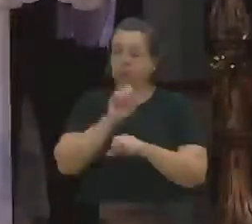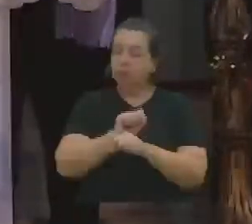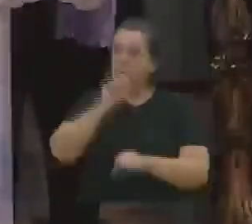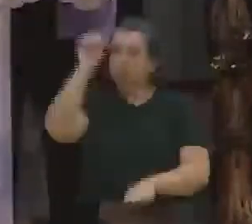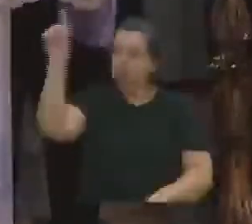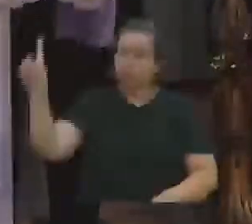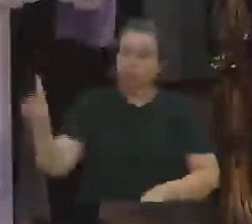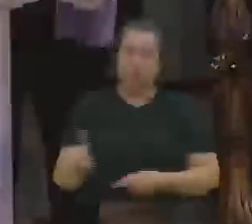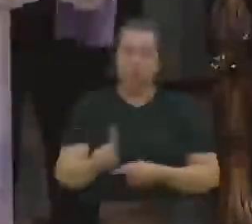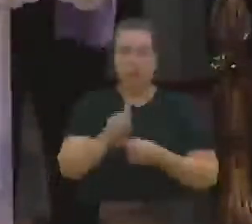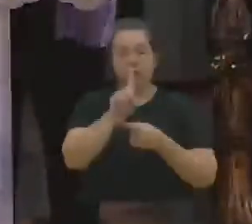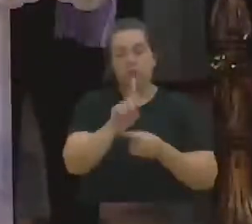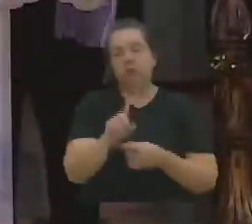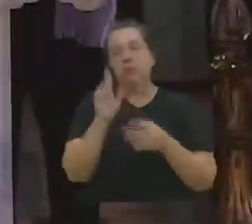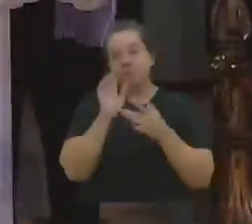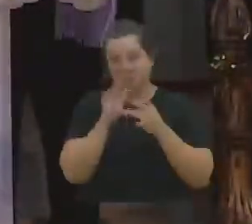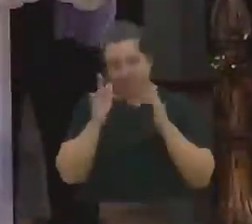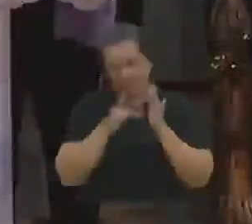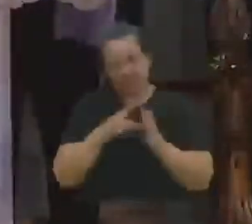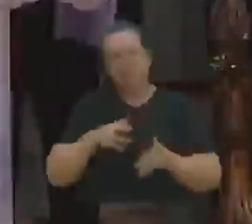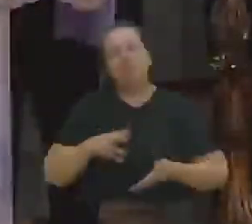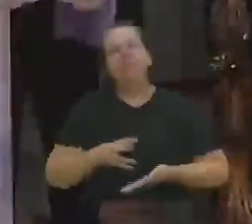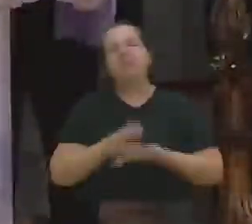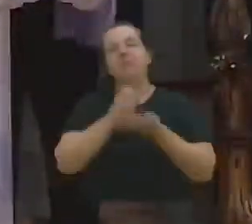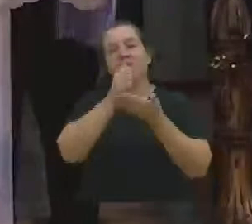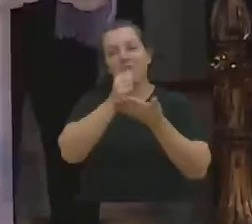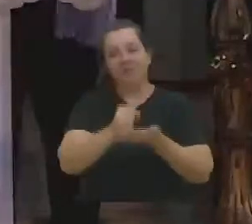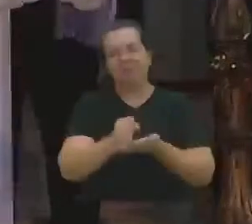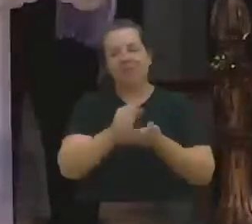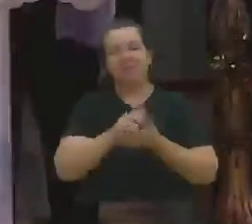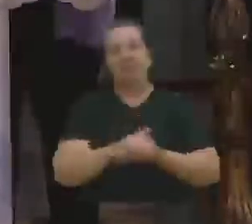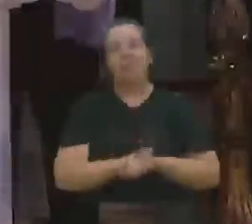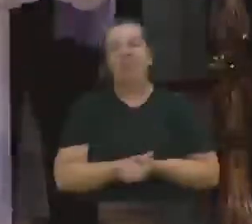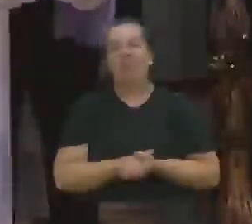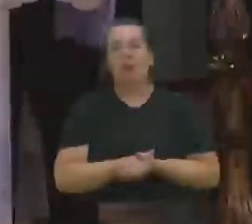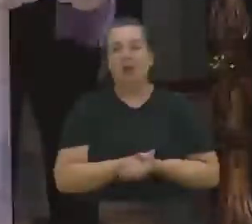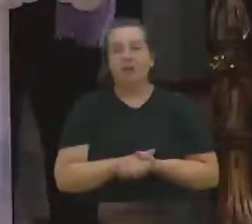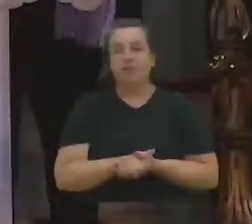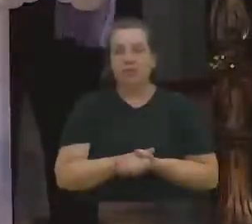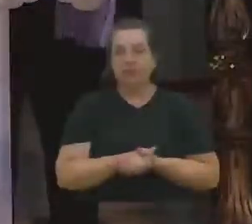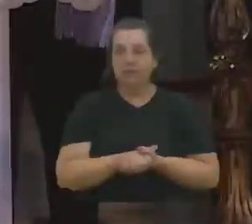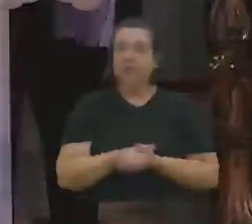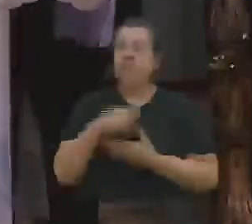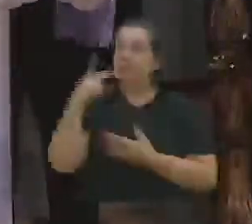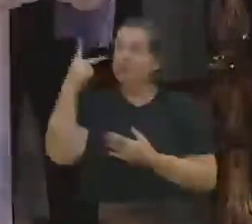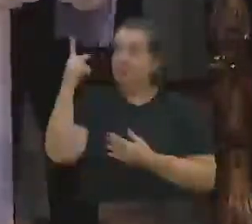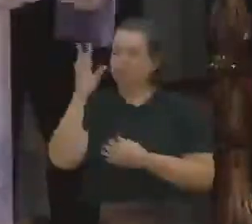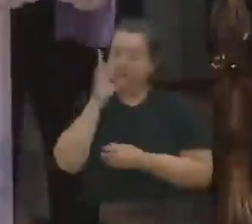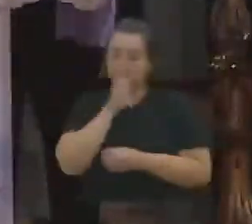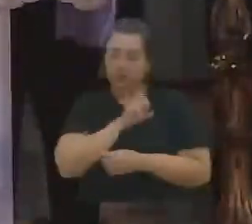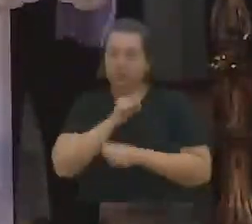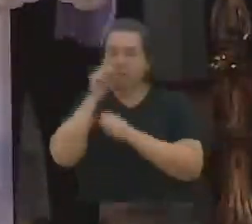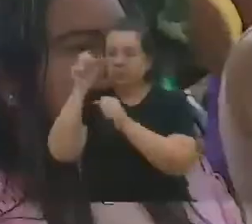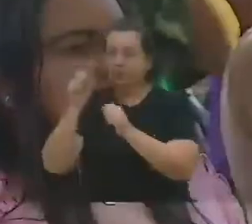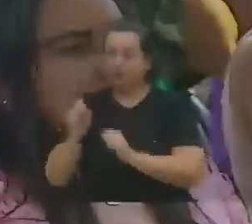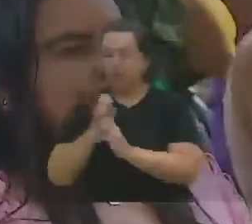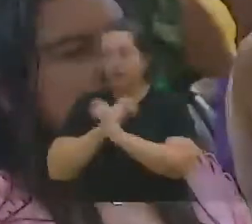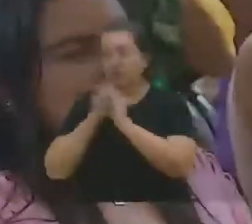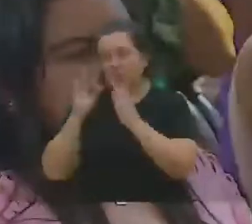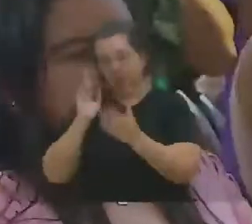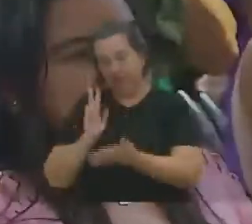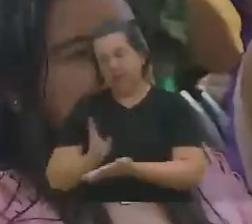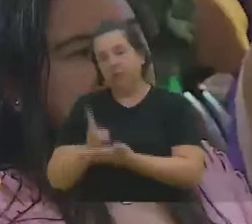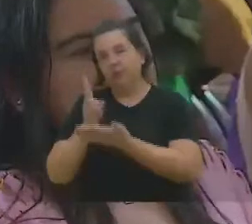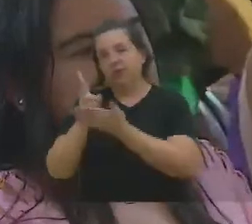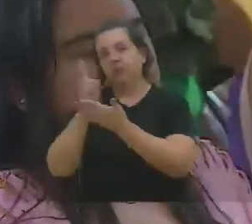os perigos, enquanto vivendo a esperança, aguardamos a vinda do Cristo Salvador. Vosso é